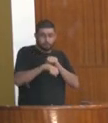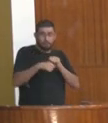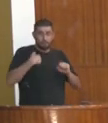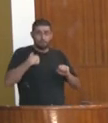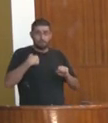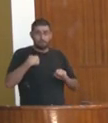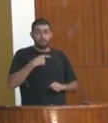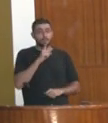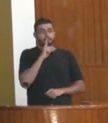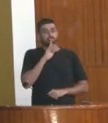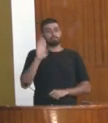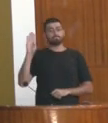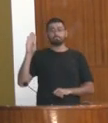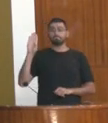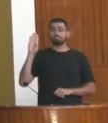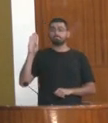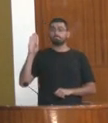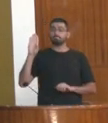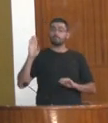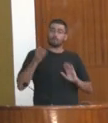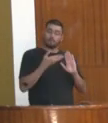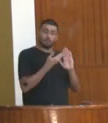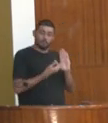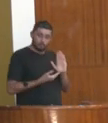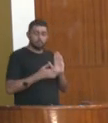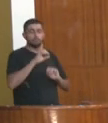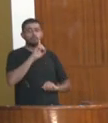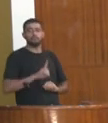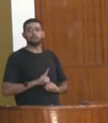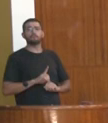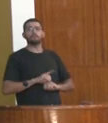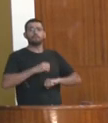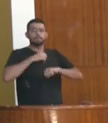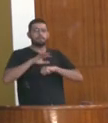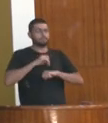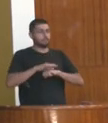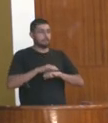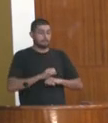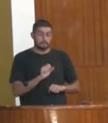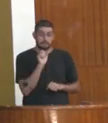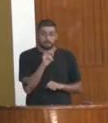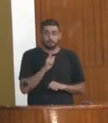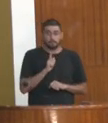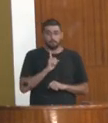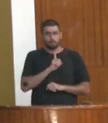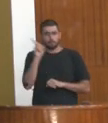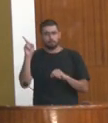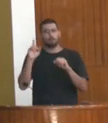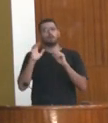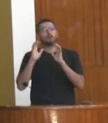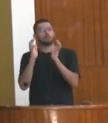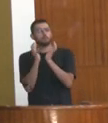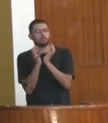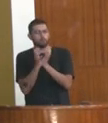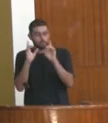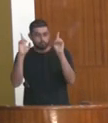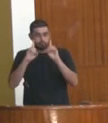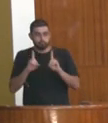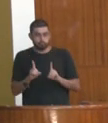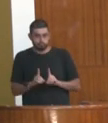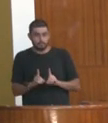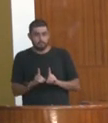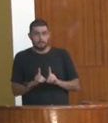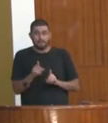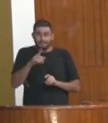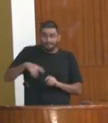aplicar o bom direito. E, a partir do momento que eu passo uma informação errada na comissão da pessoa com deficiência, se essa pessoa cobrar